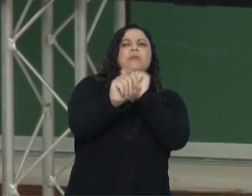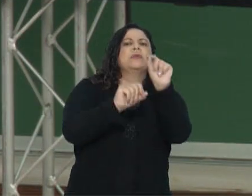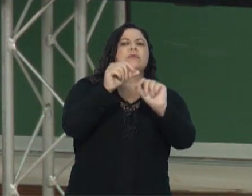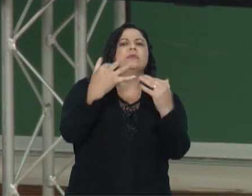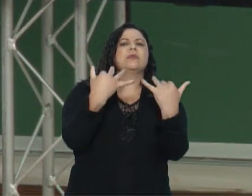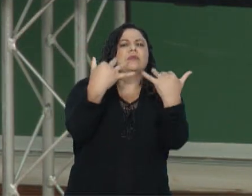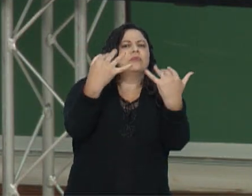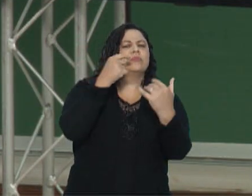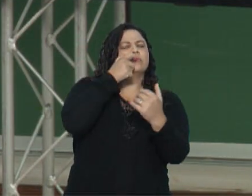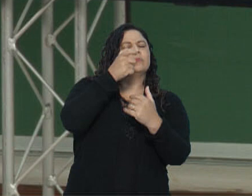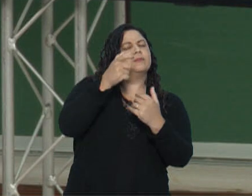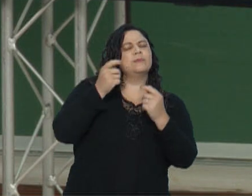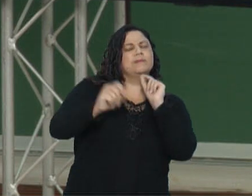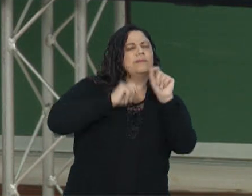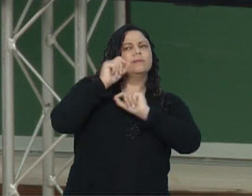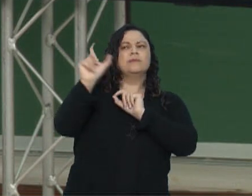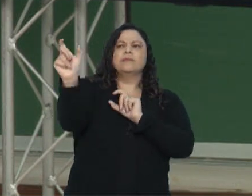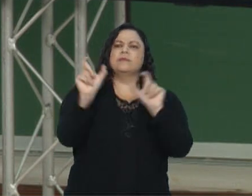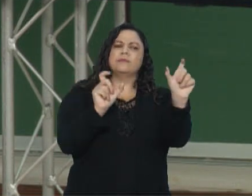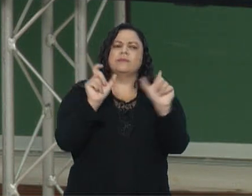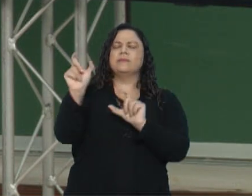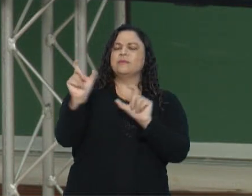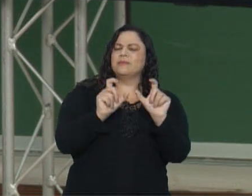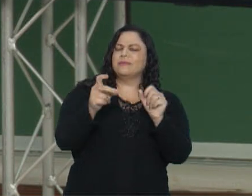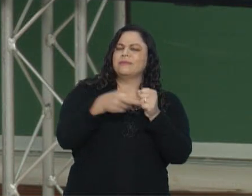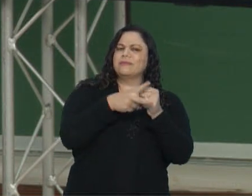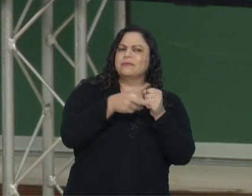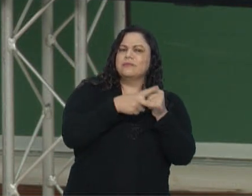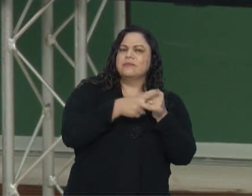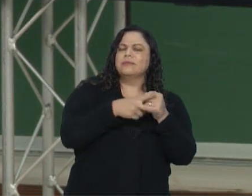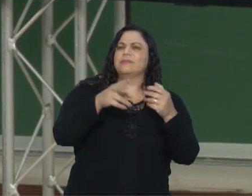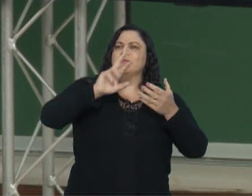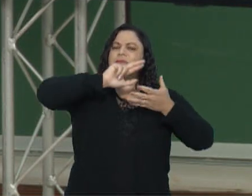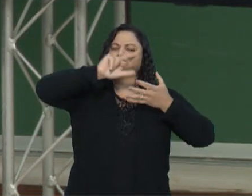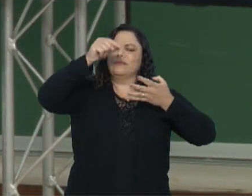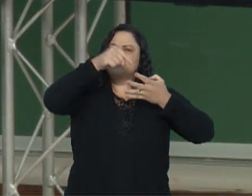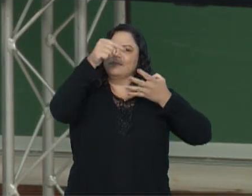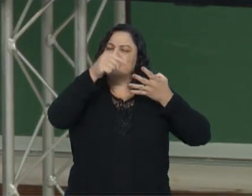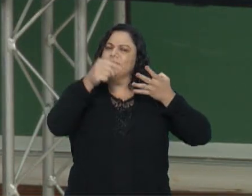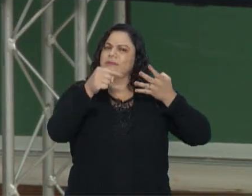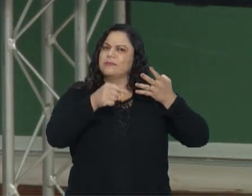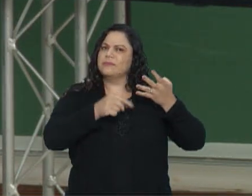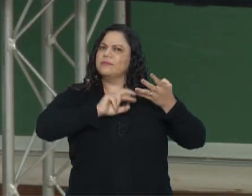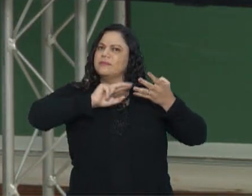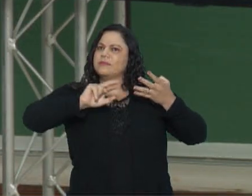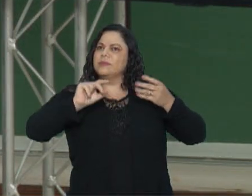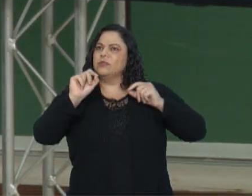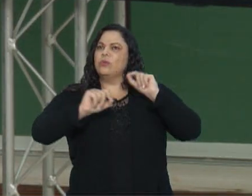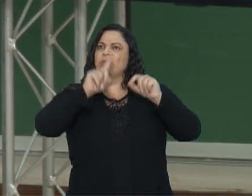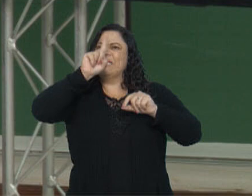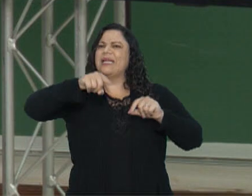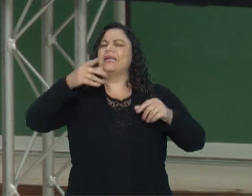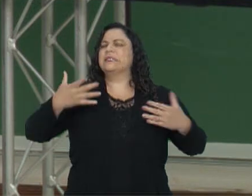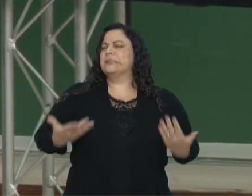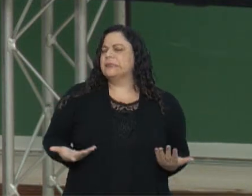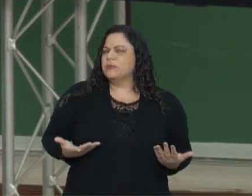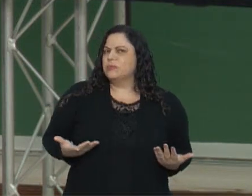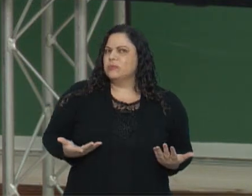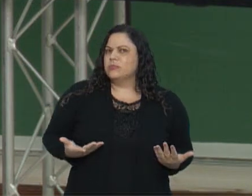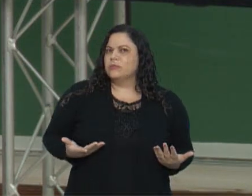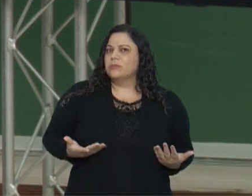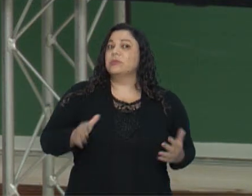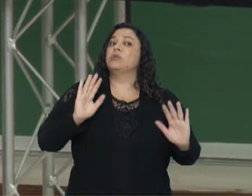Pessoal, por que essas palavras aqui, os verbos comprar, parar, venir e estar, foram acentuados? Você já